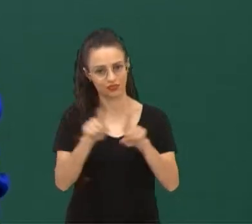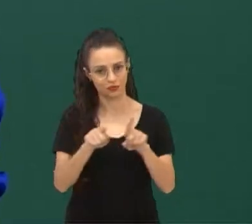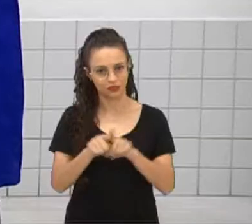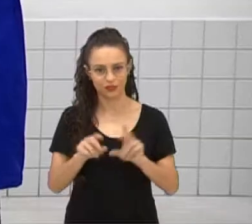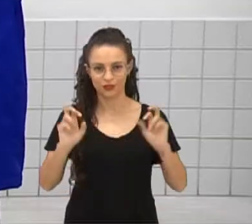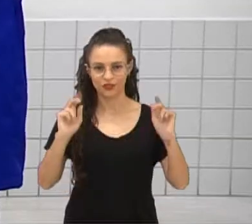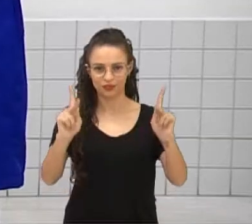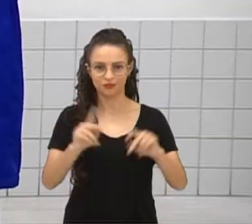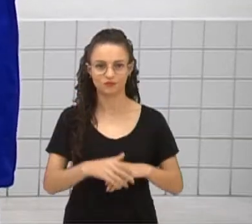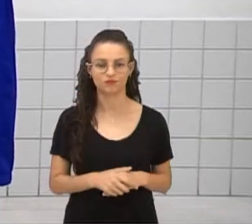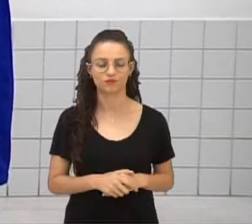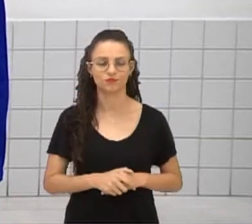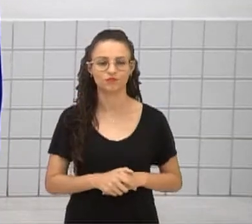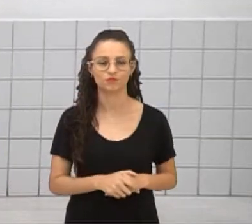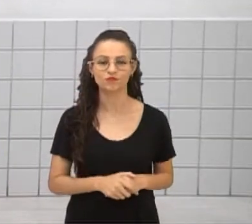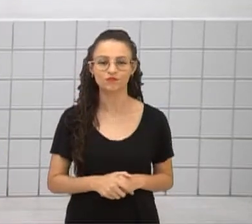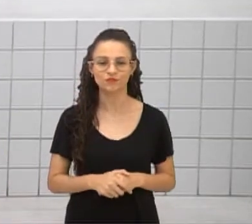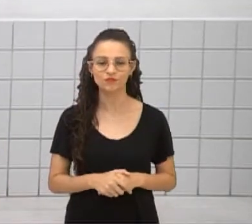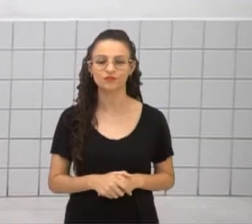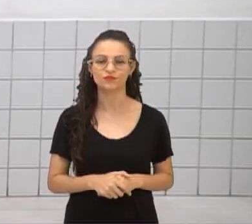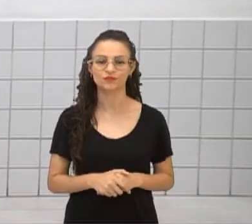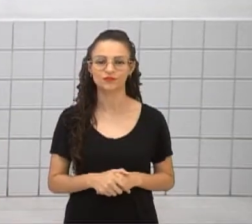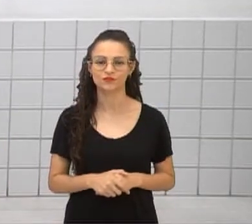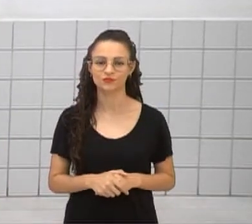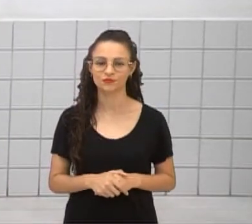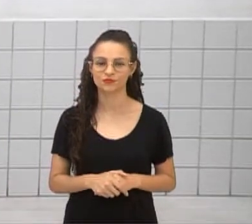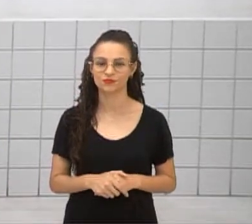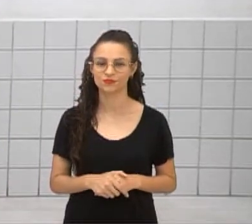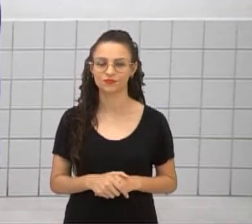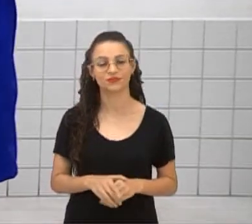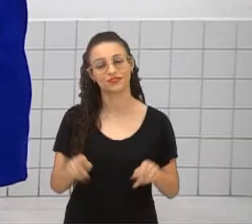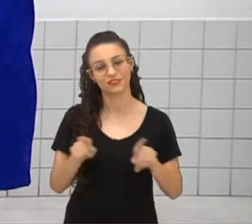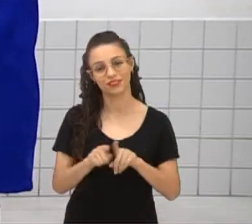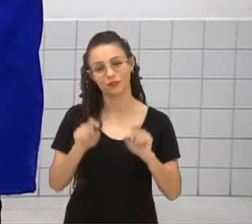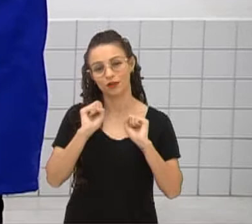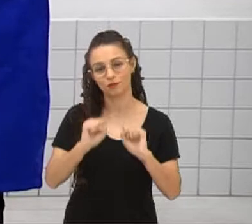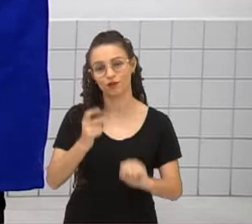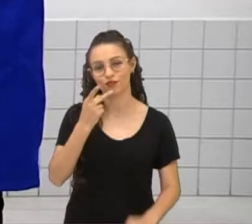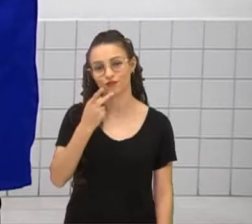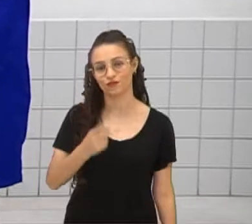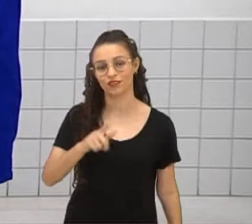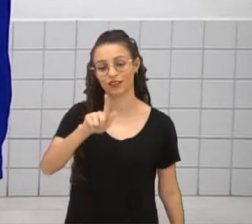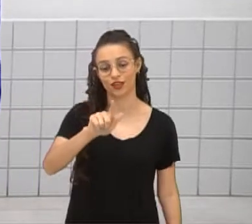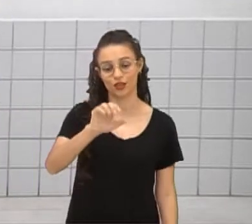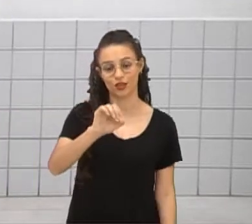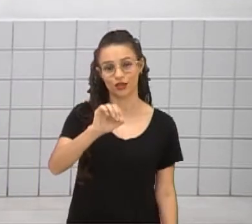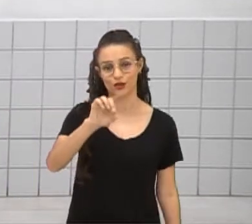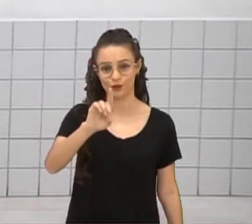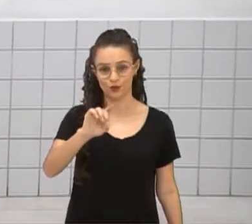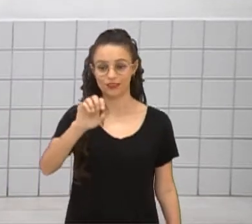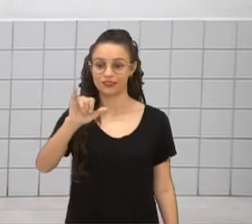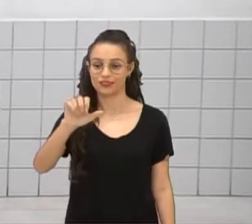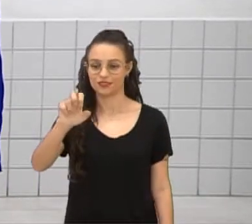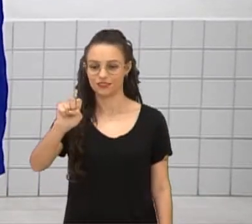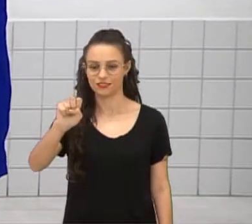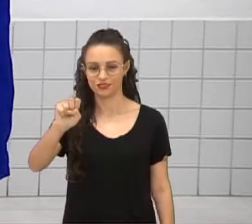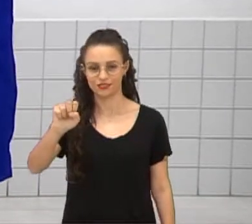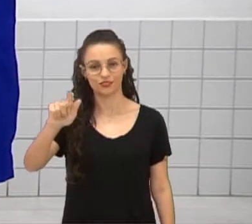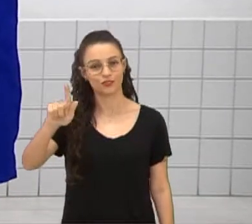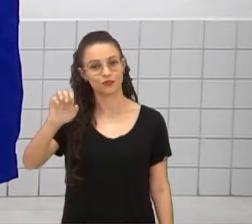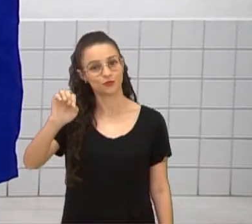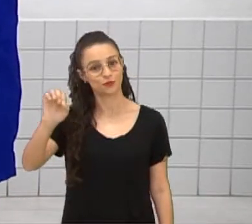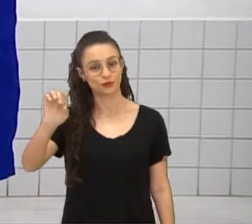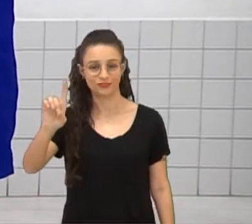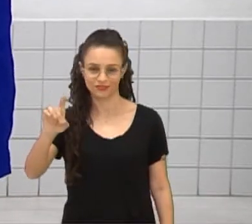ok também daria para falar né goty esgoto boa para mim o ok